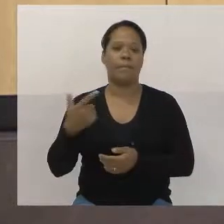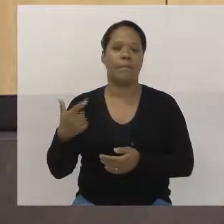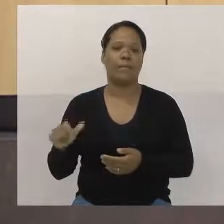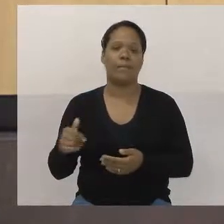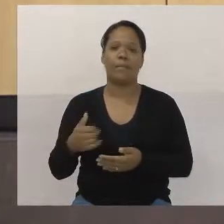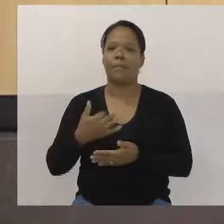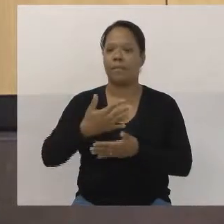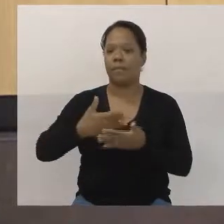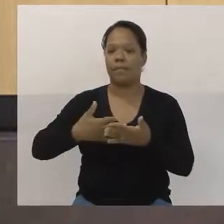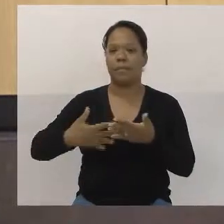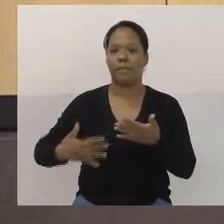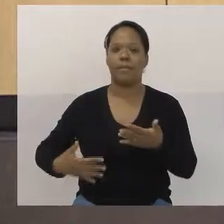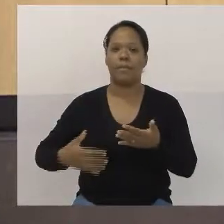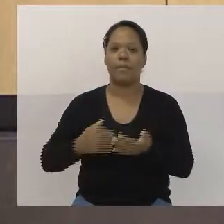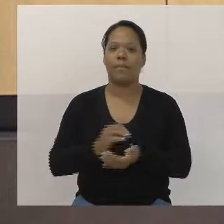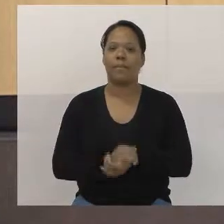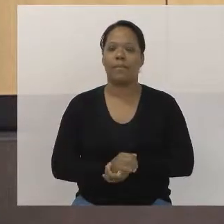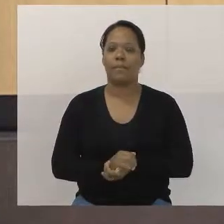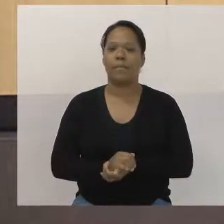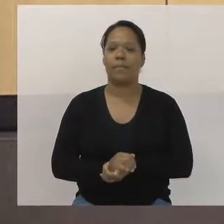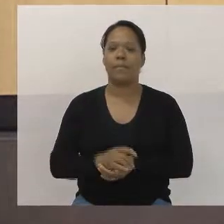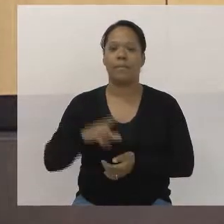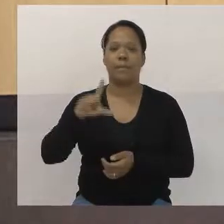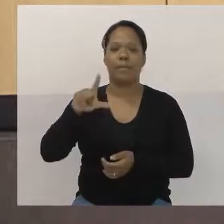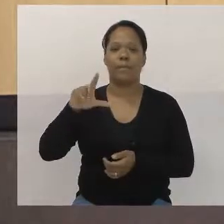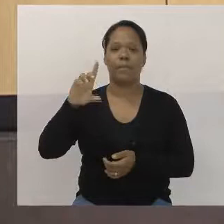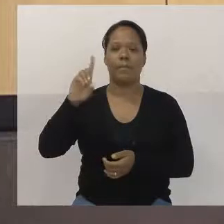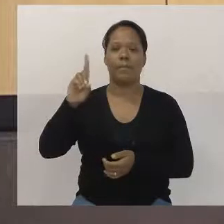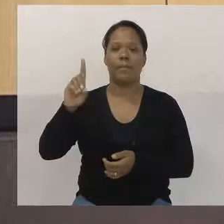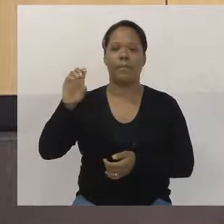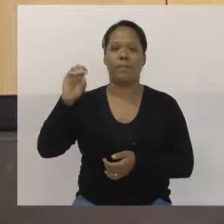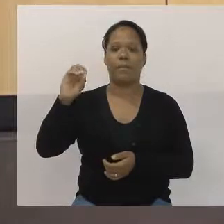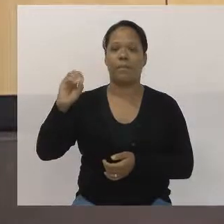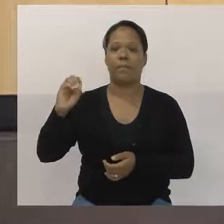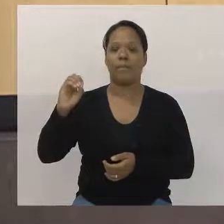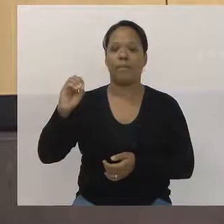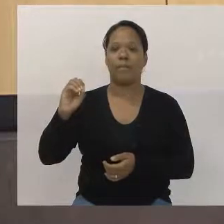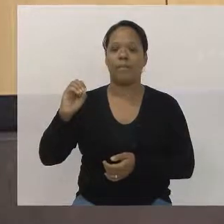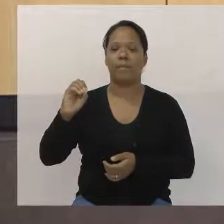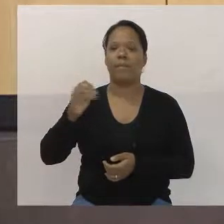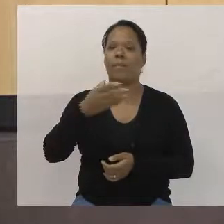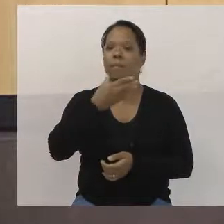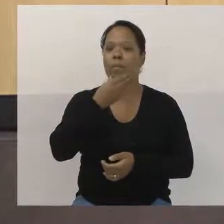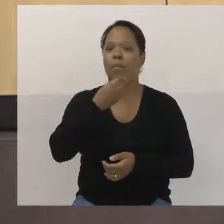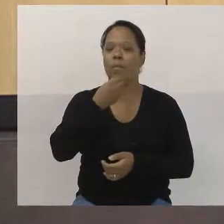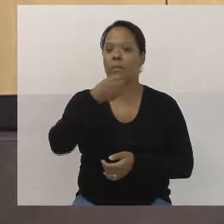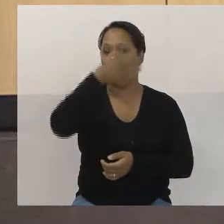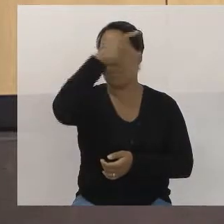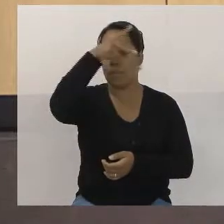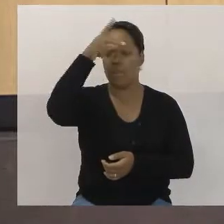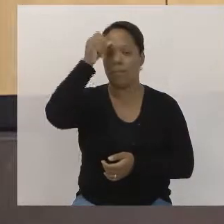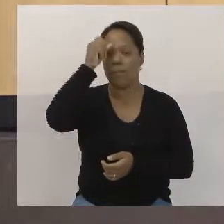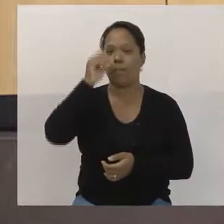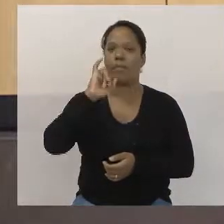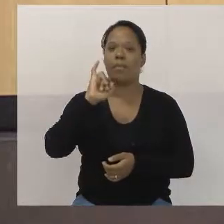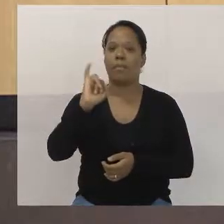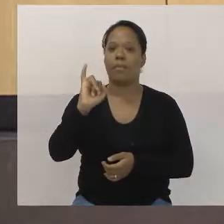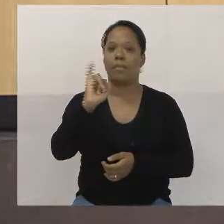providências é melhor autoria prefeito municipal